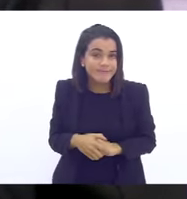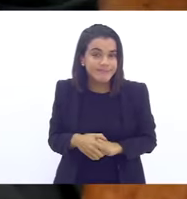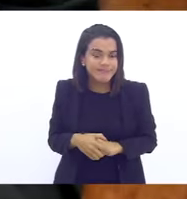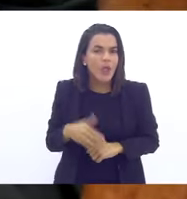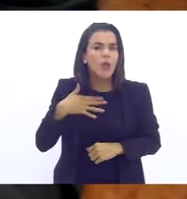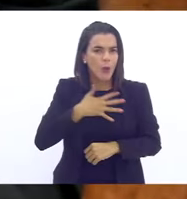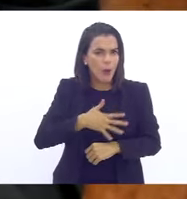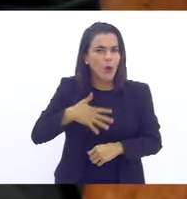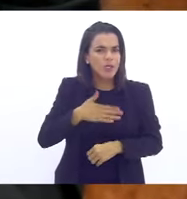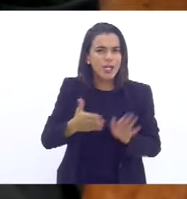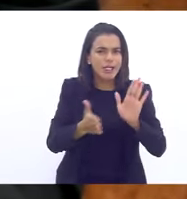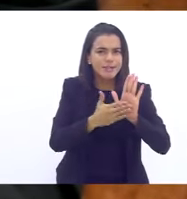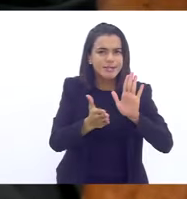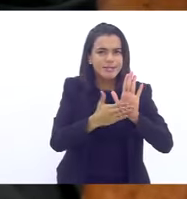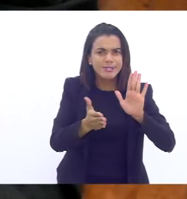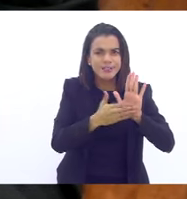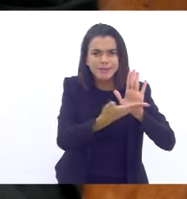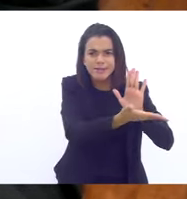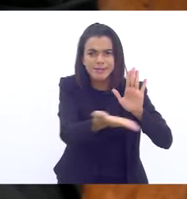Eu gostaria de propor aqui